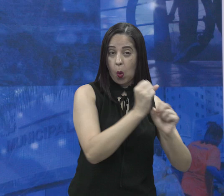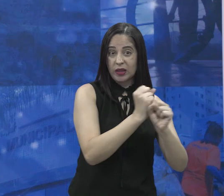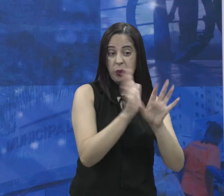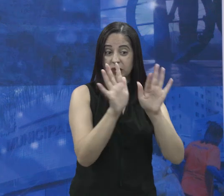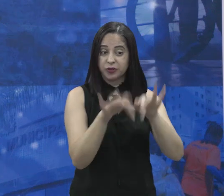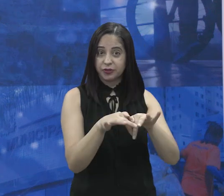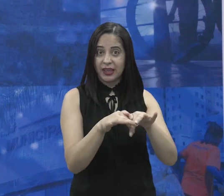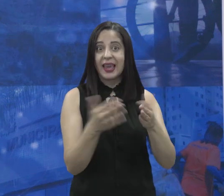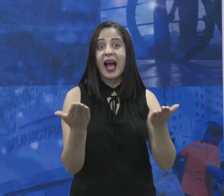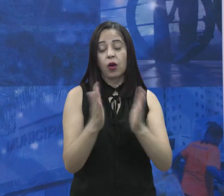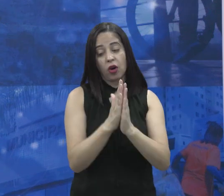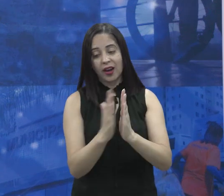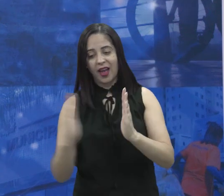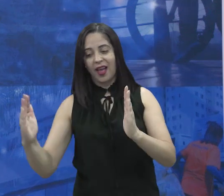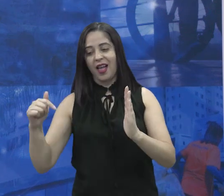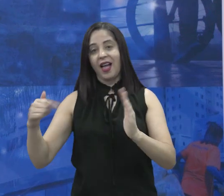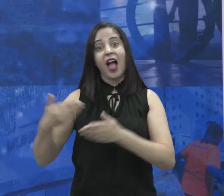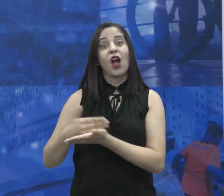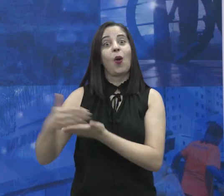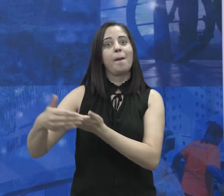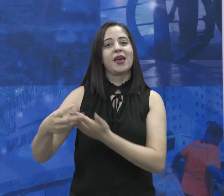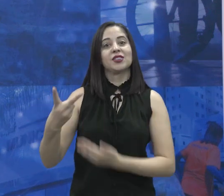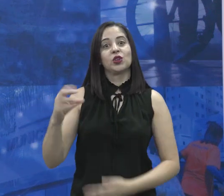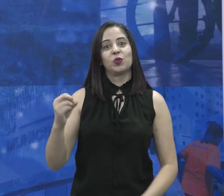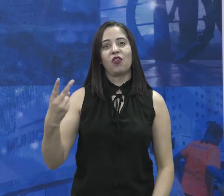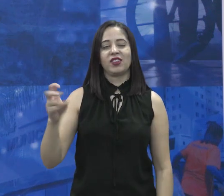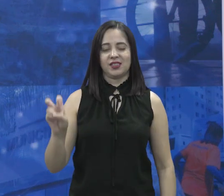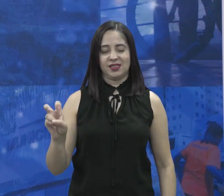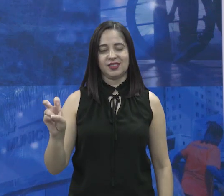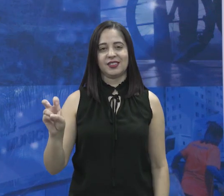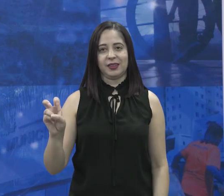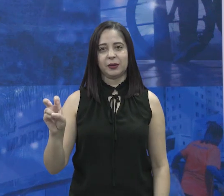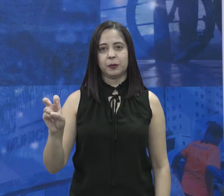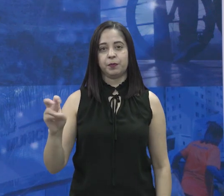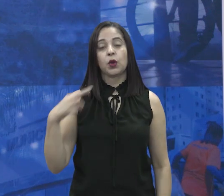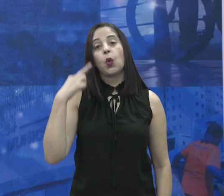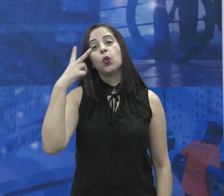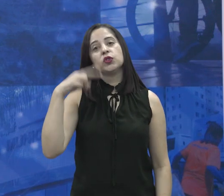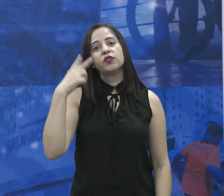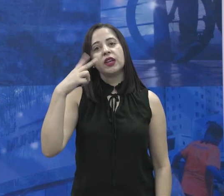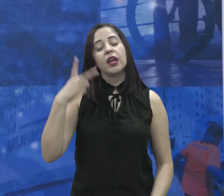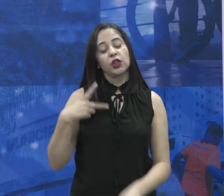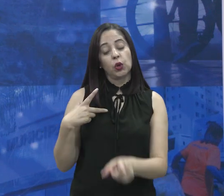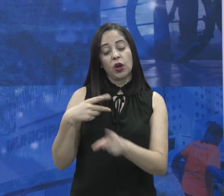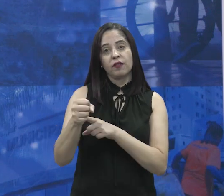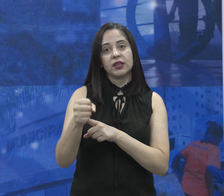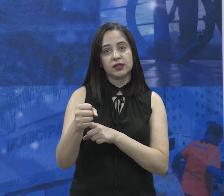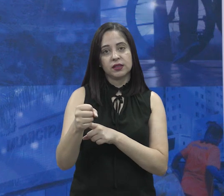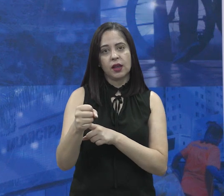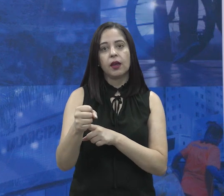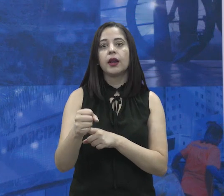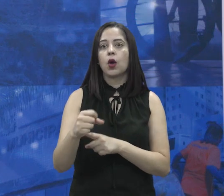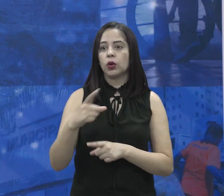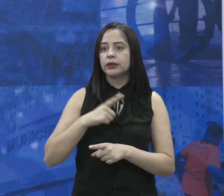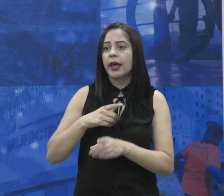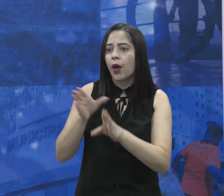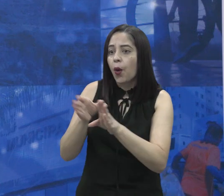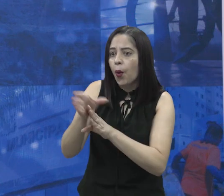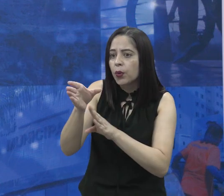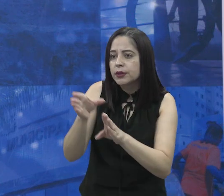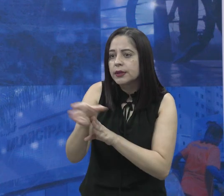que chega ao fim neste ano, falamos também da que começa em 2025. Os vereadores eleitos